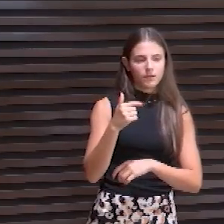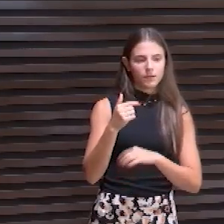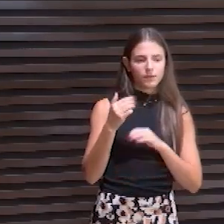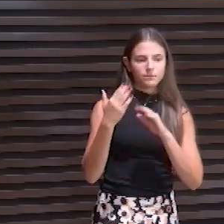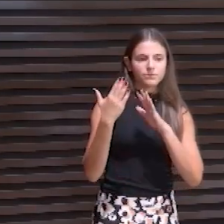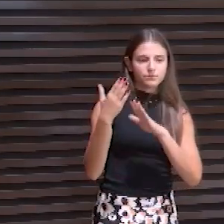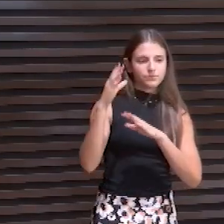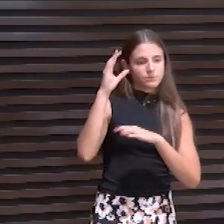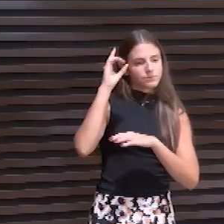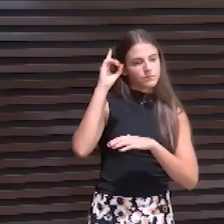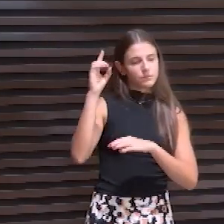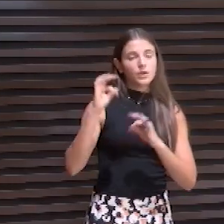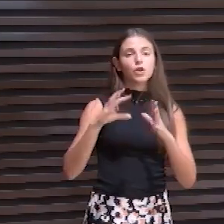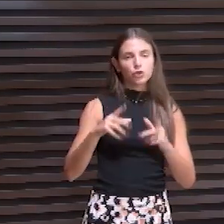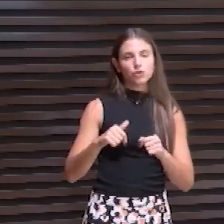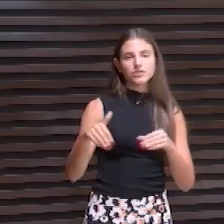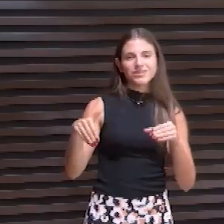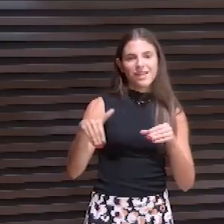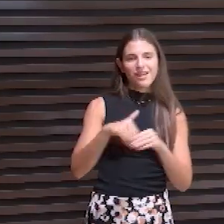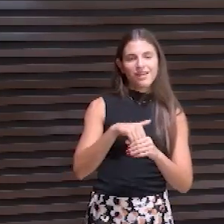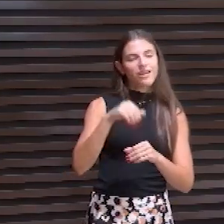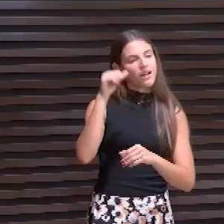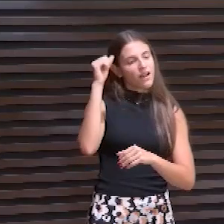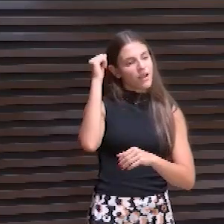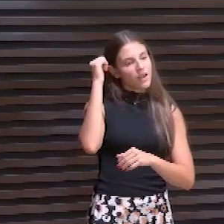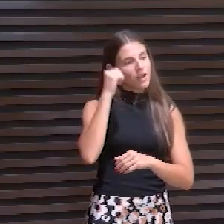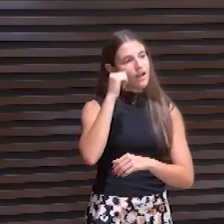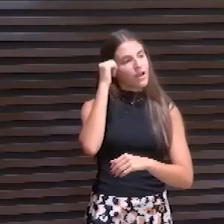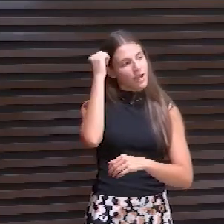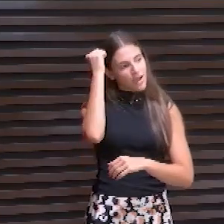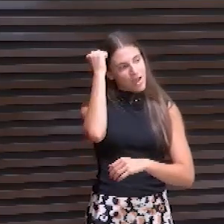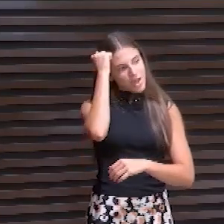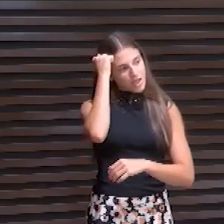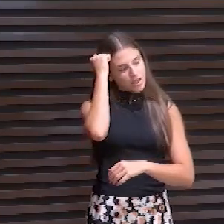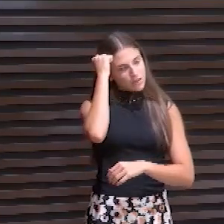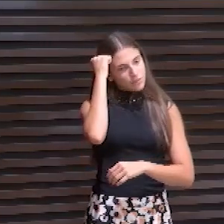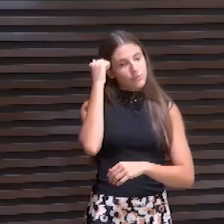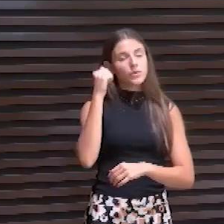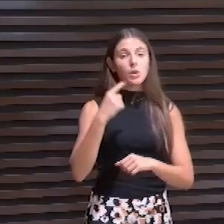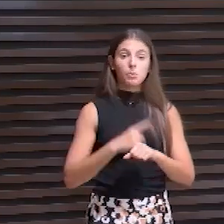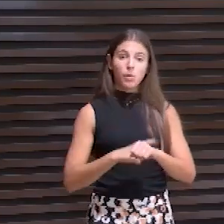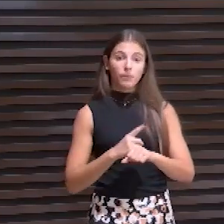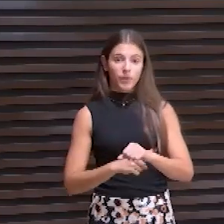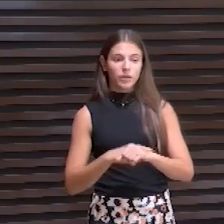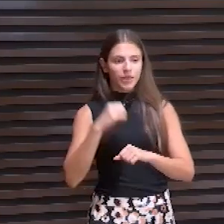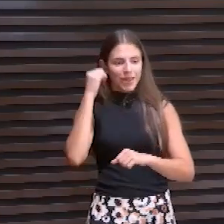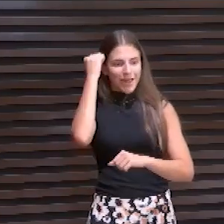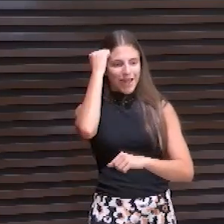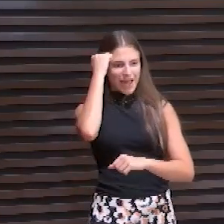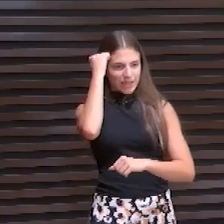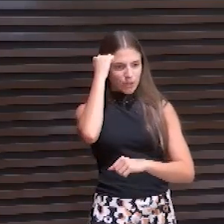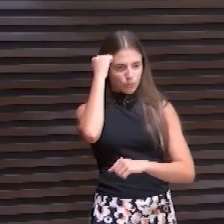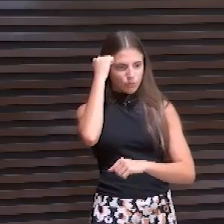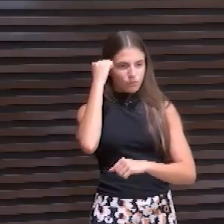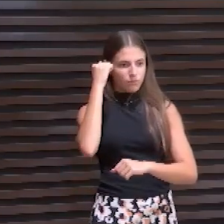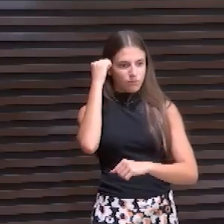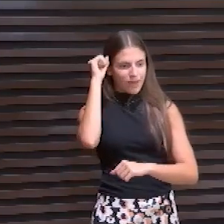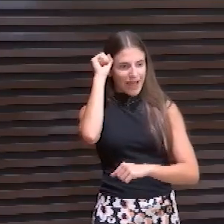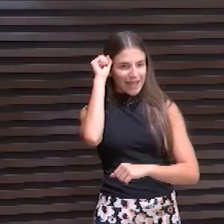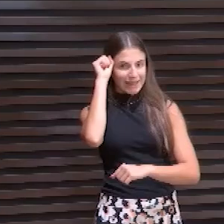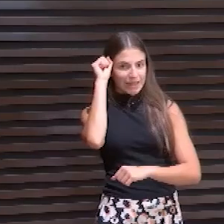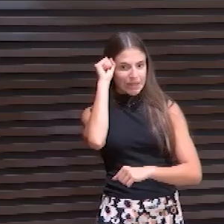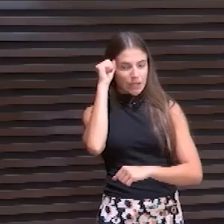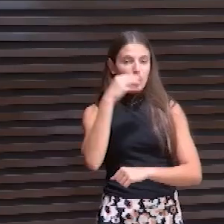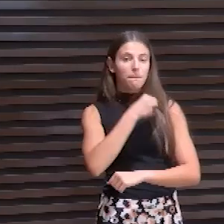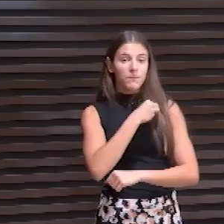nós estávamos em Adão. Adão pecou, todos pecaram. Destituídos estão da glória de Deus.